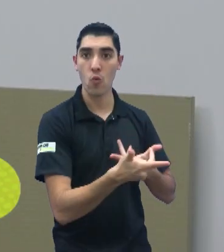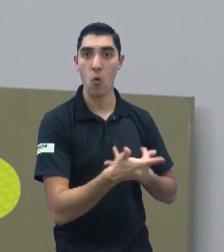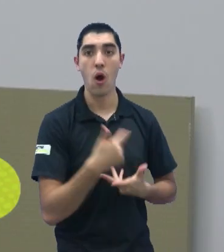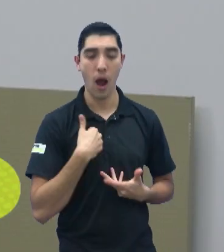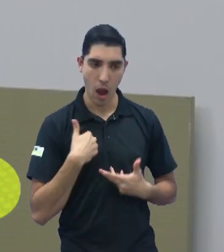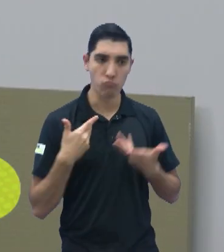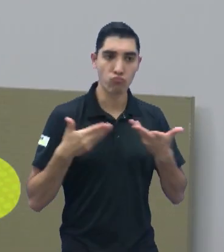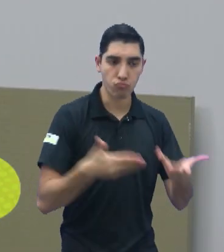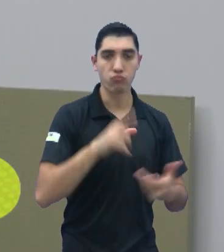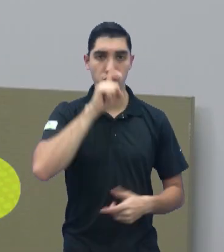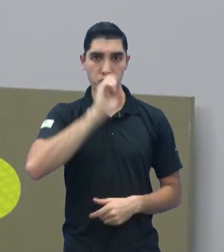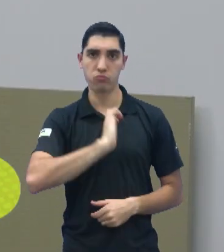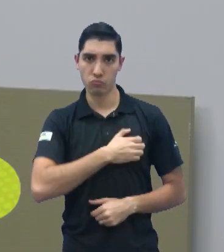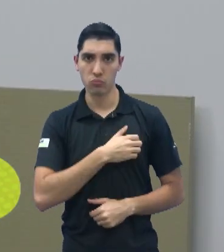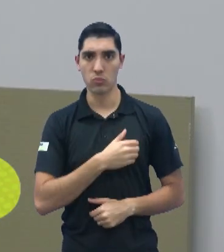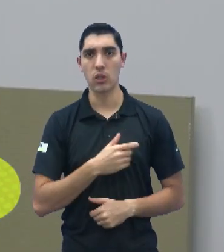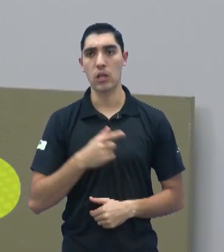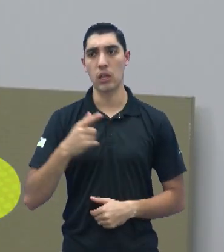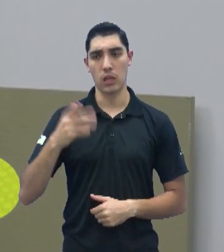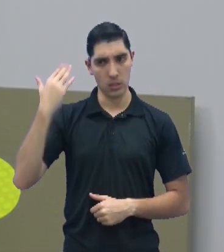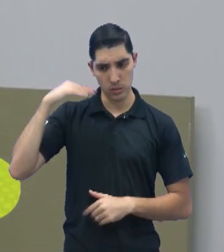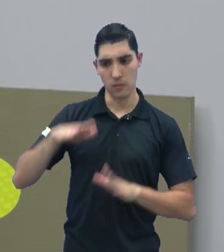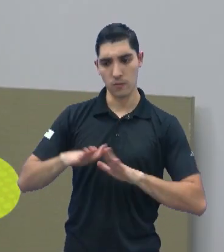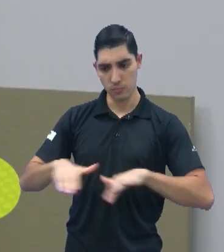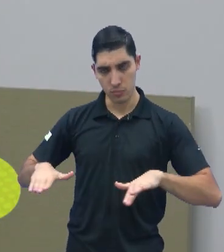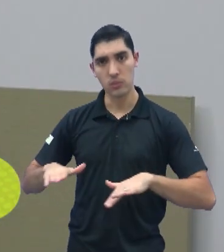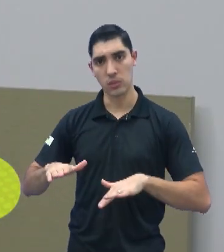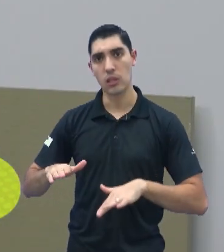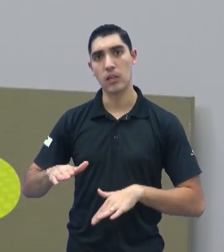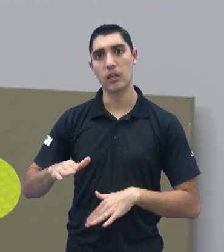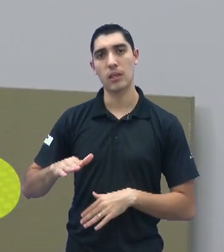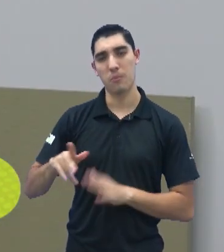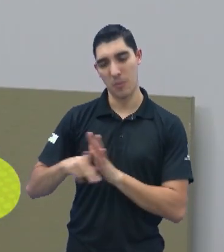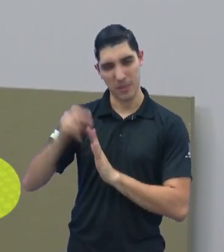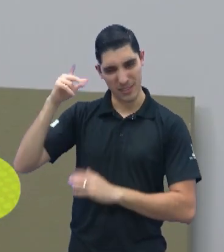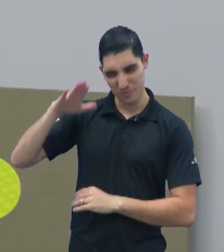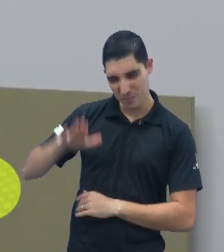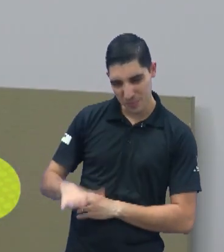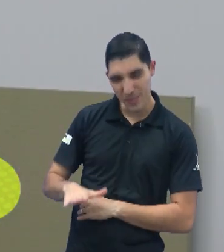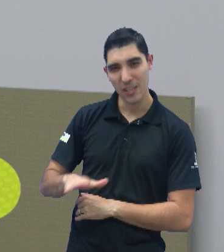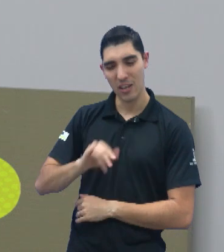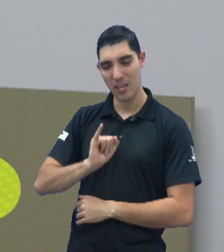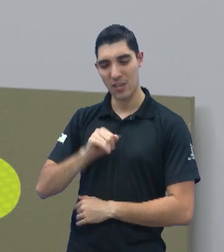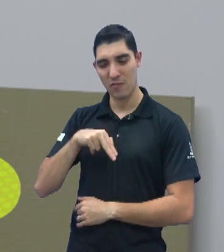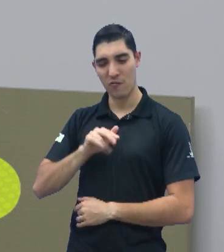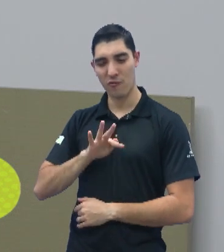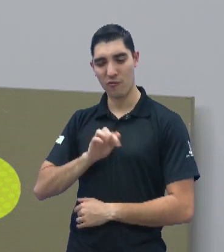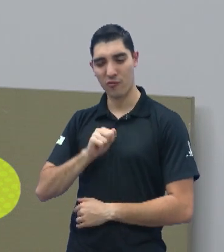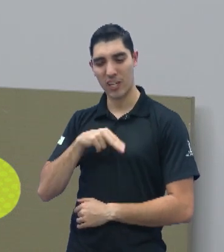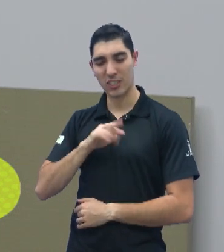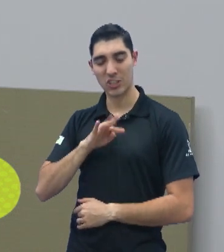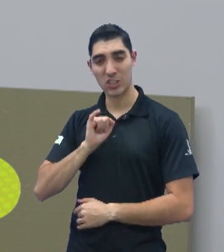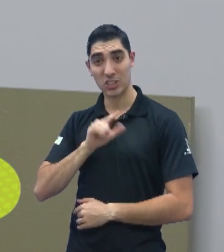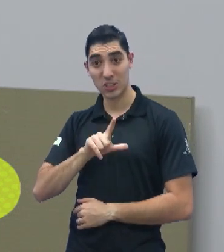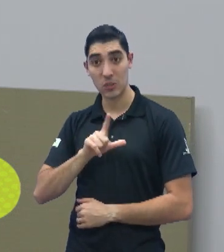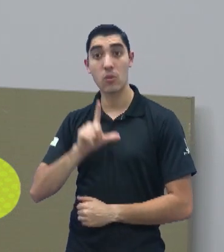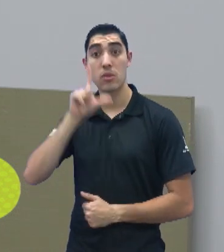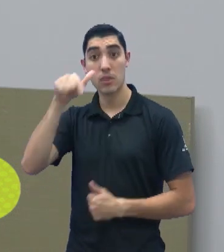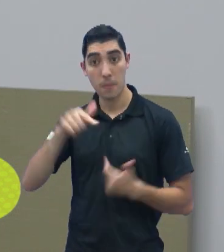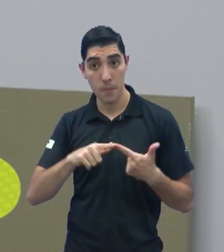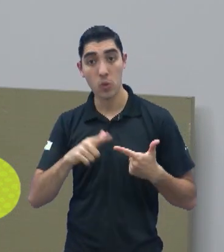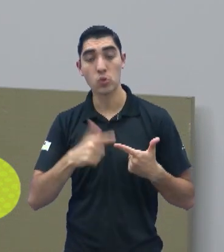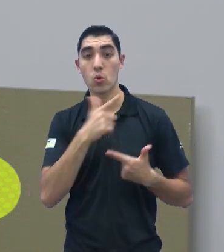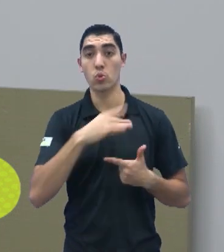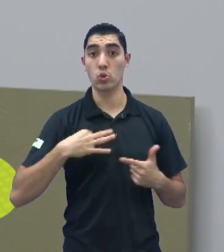José. Joguei, acho que, infantil, né, não sub-15, infantil. E depois, jogando, o Moreira pegava